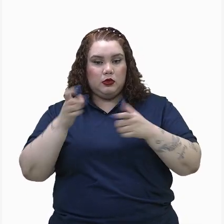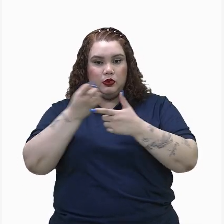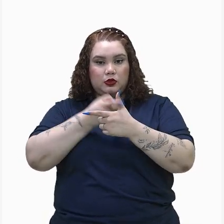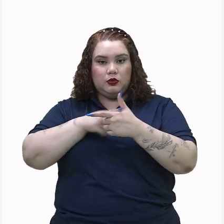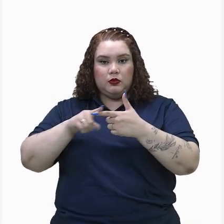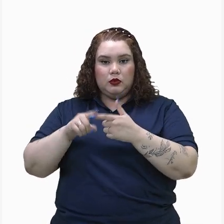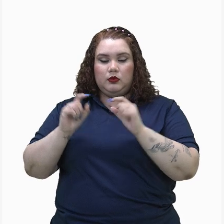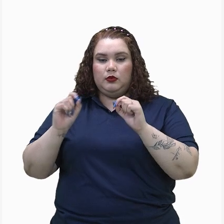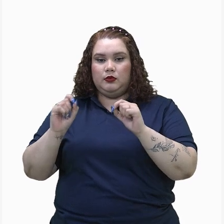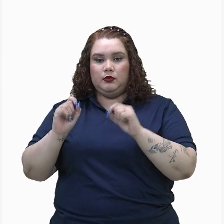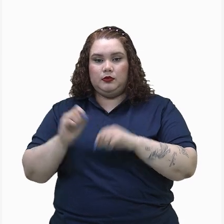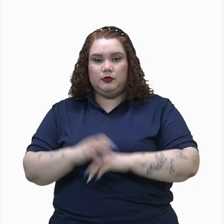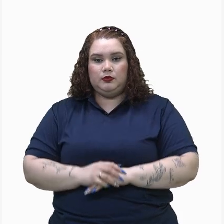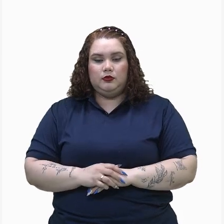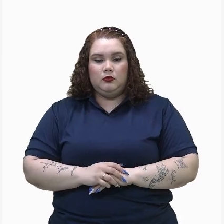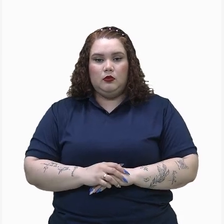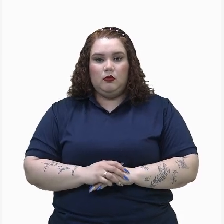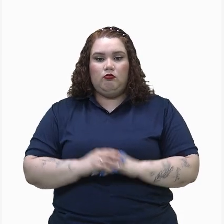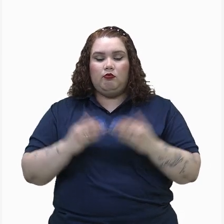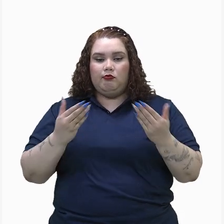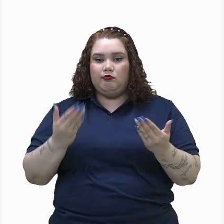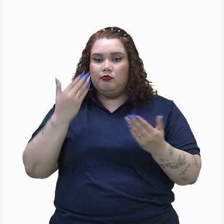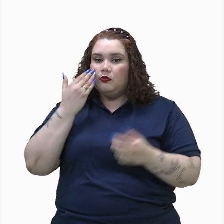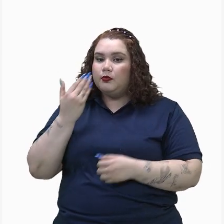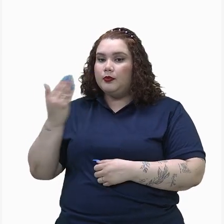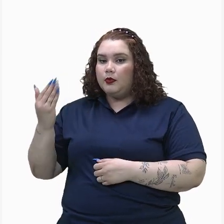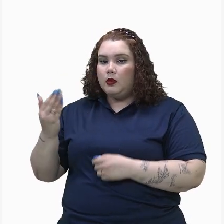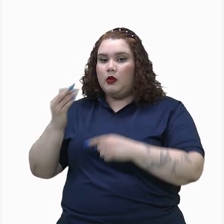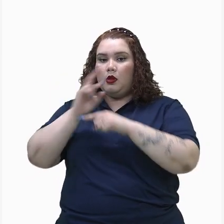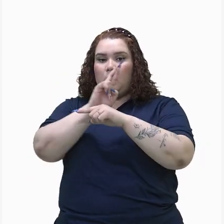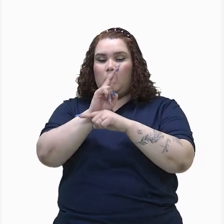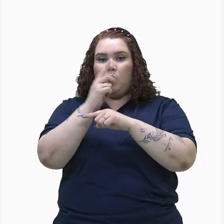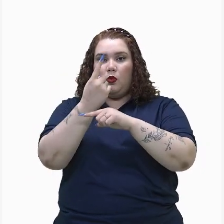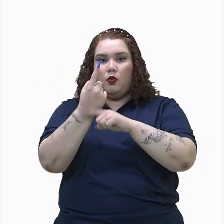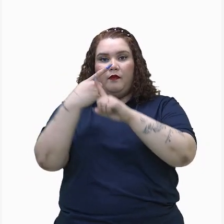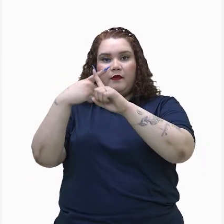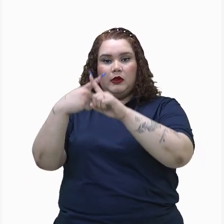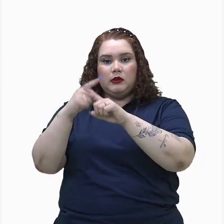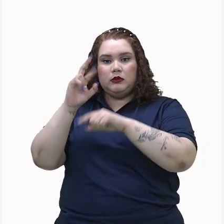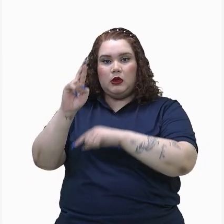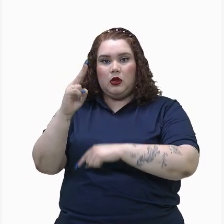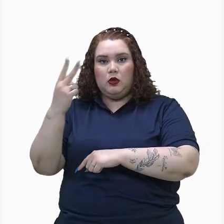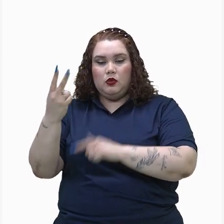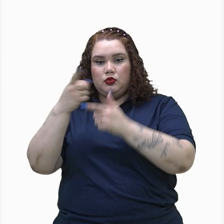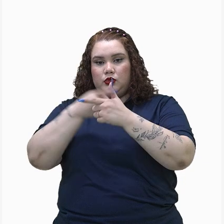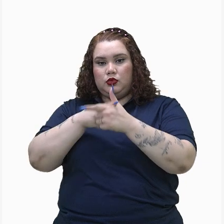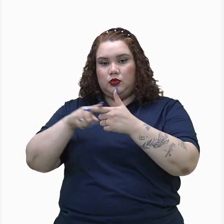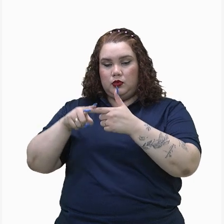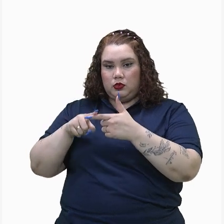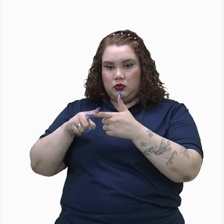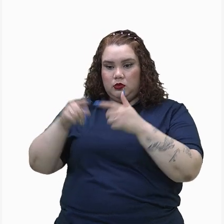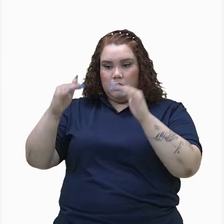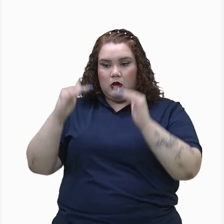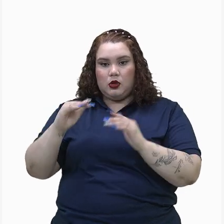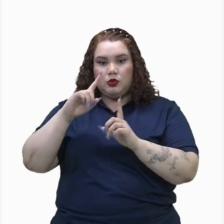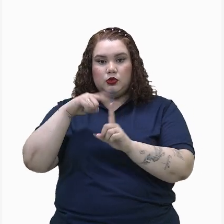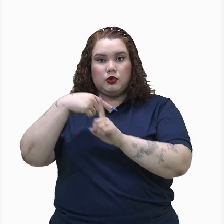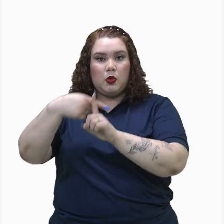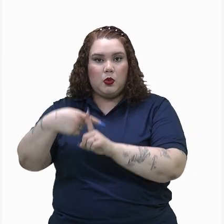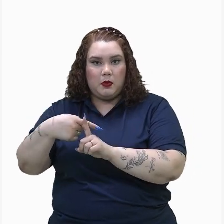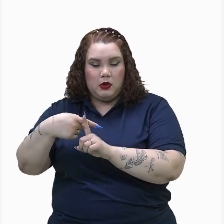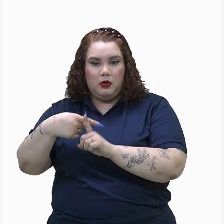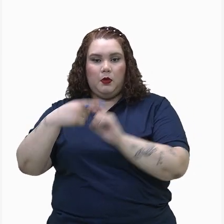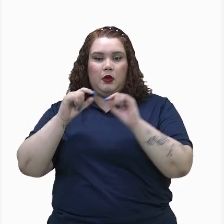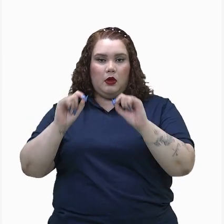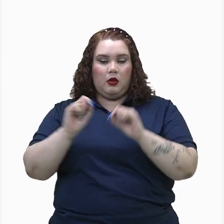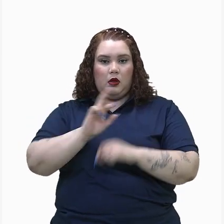divisão do produto das resistências, R1 vezes R2, dividido pela soma das